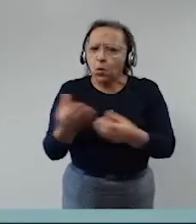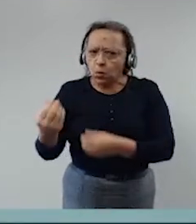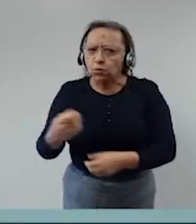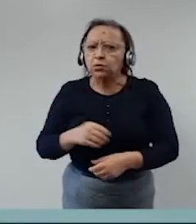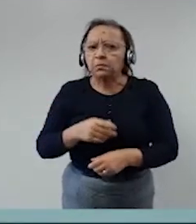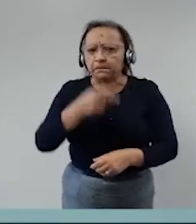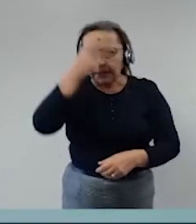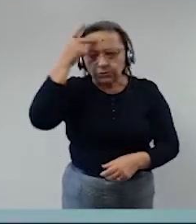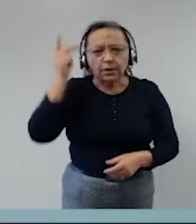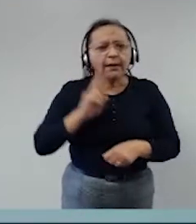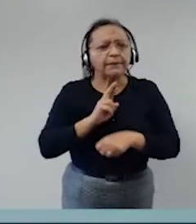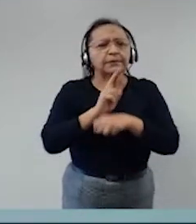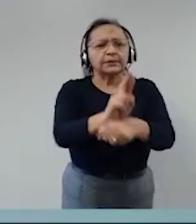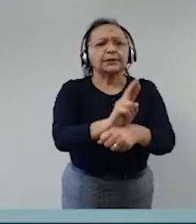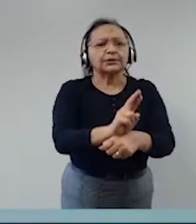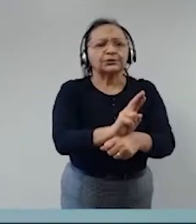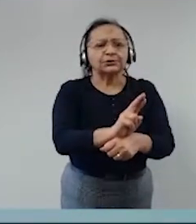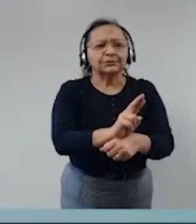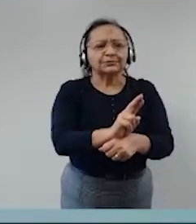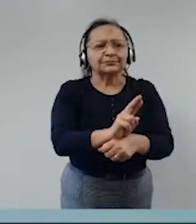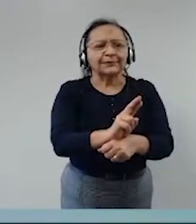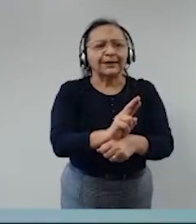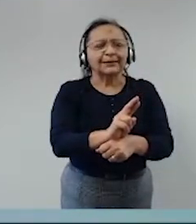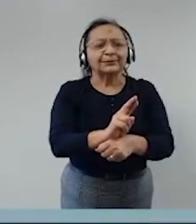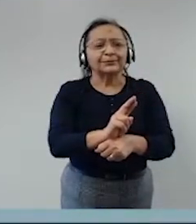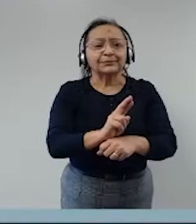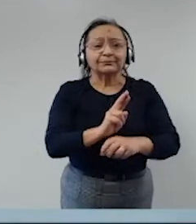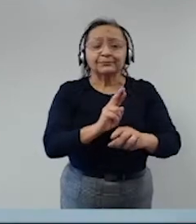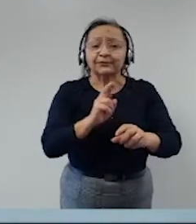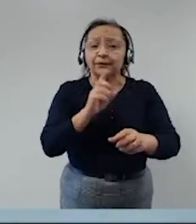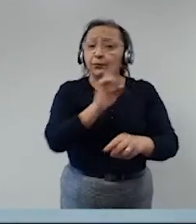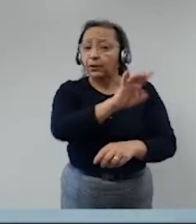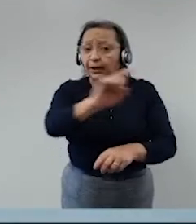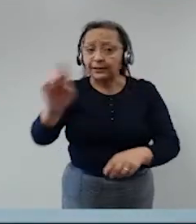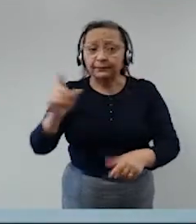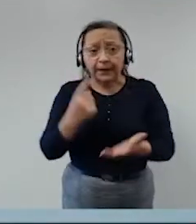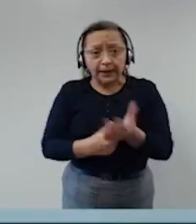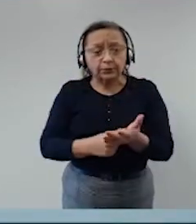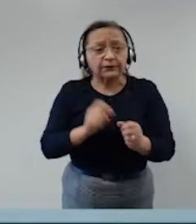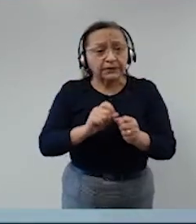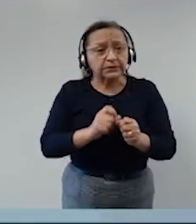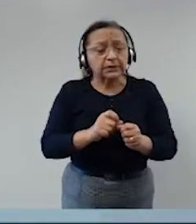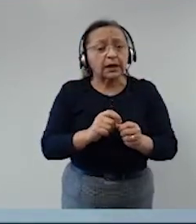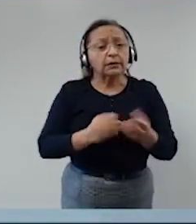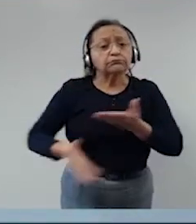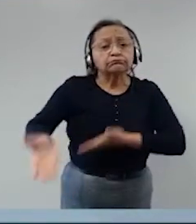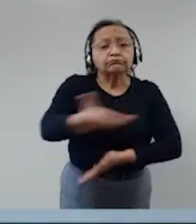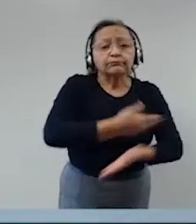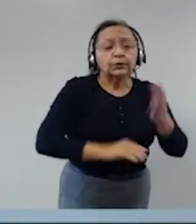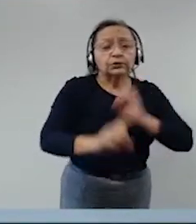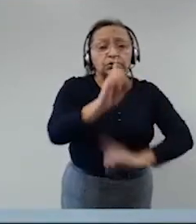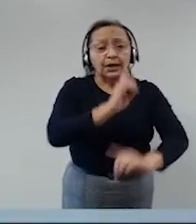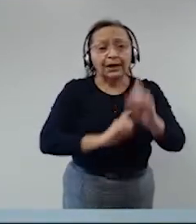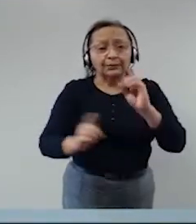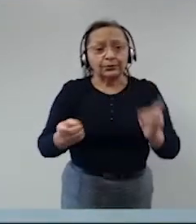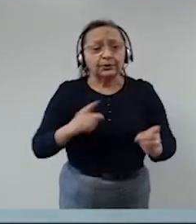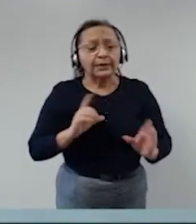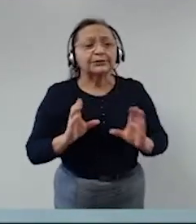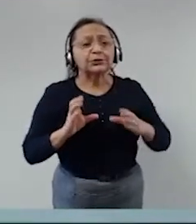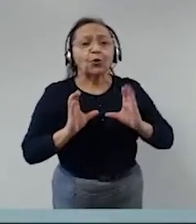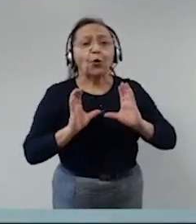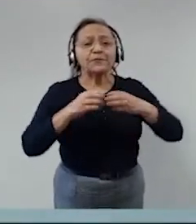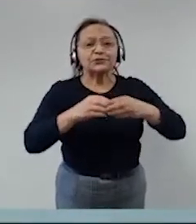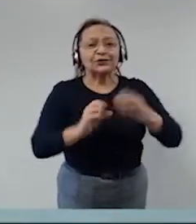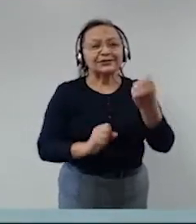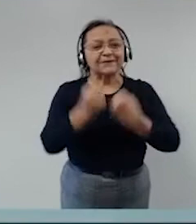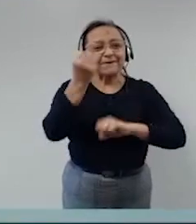dos trabalhadores por cada fábrica que faziam esse diálogo imediato com as empresas. Essas comissões de fábrica,